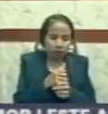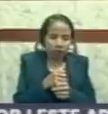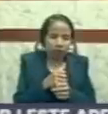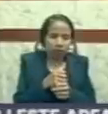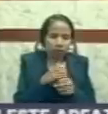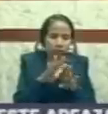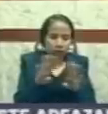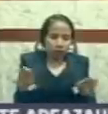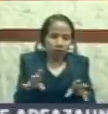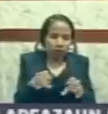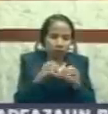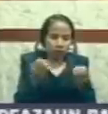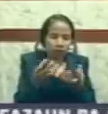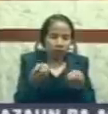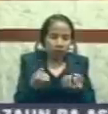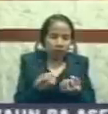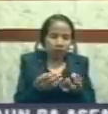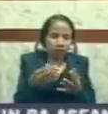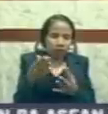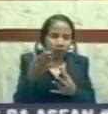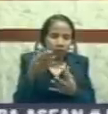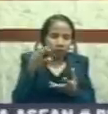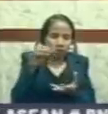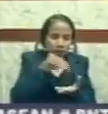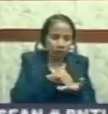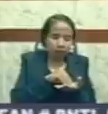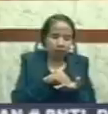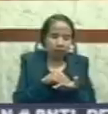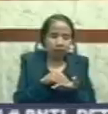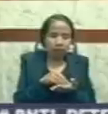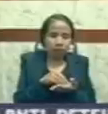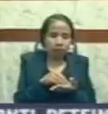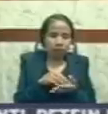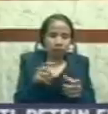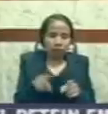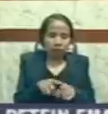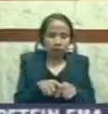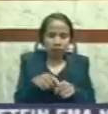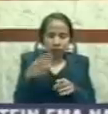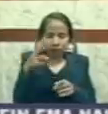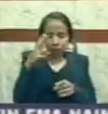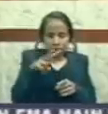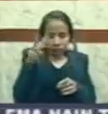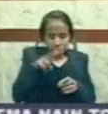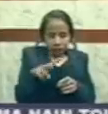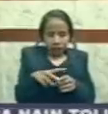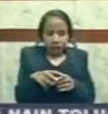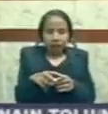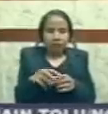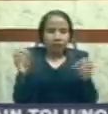barbárica, a tu ratama receitas, mas quando a nesta fiscalizador se relaxate, né? Como é